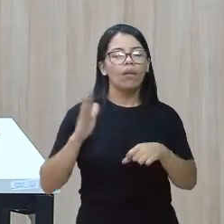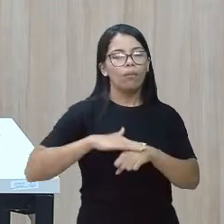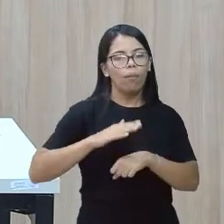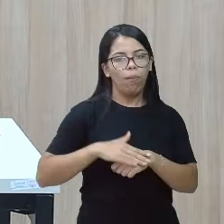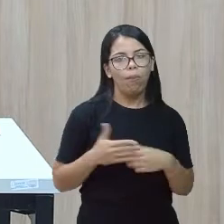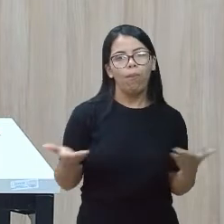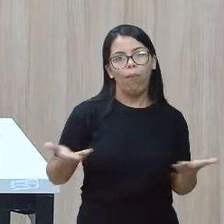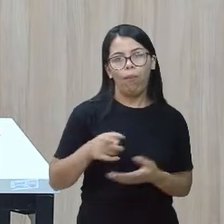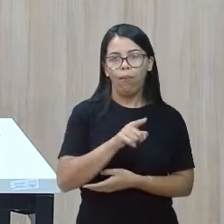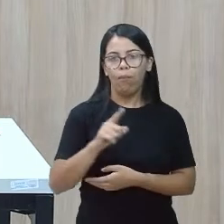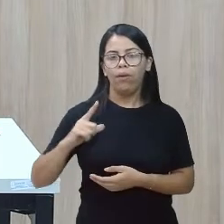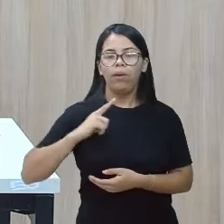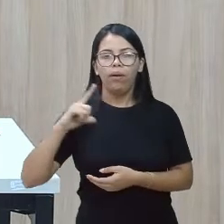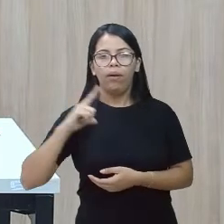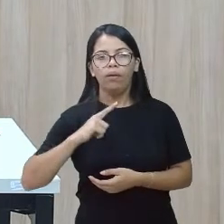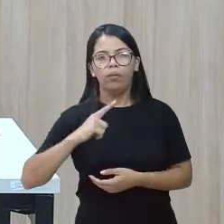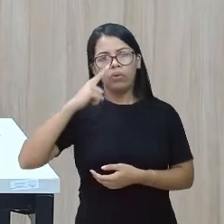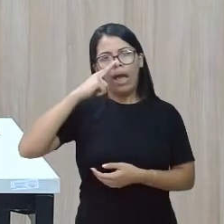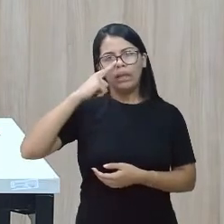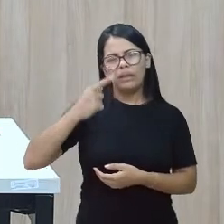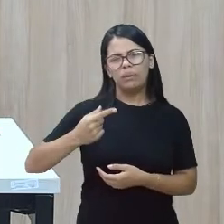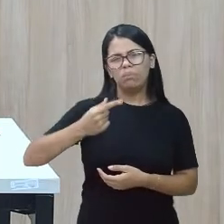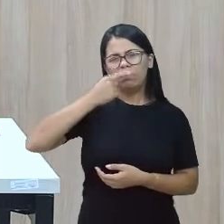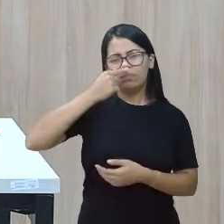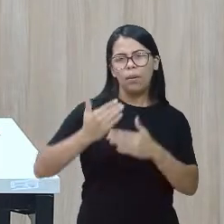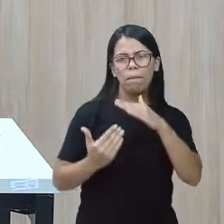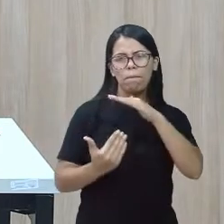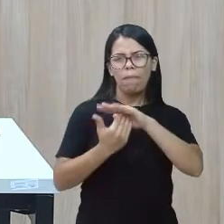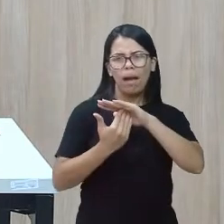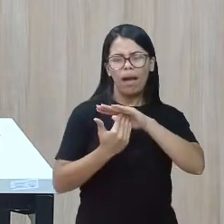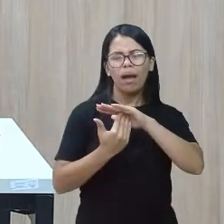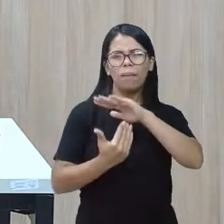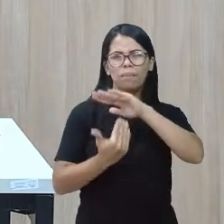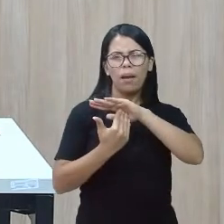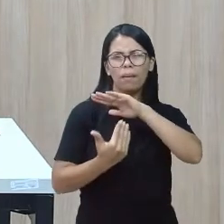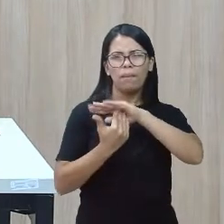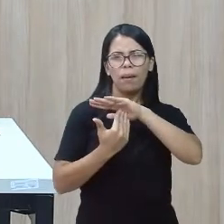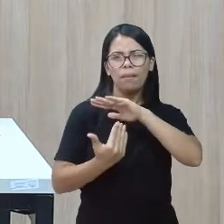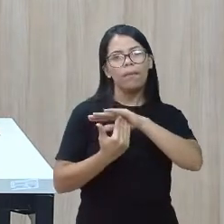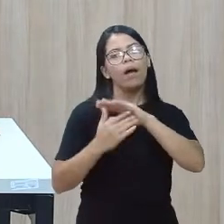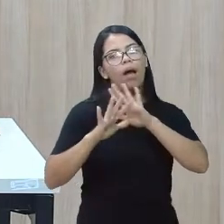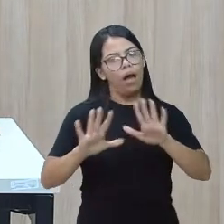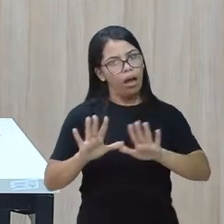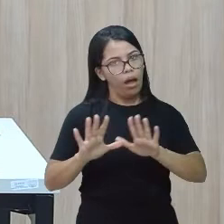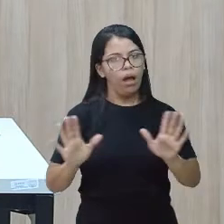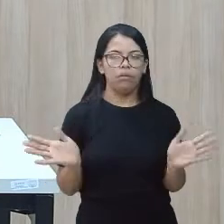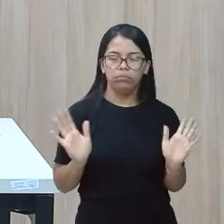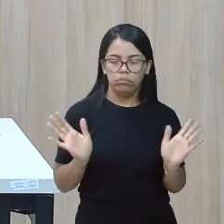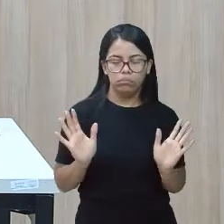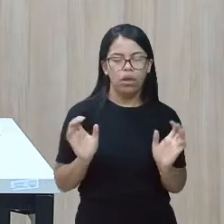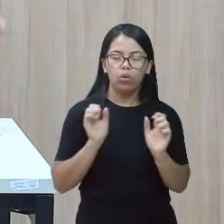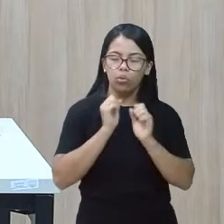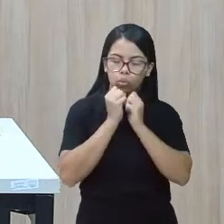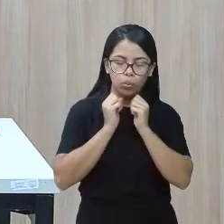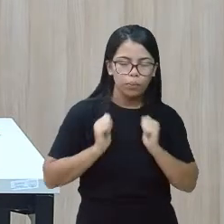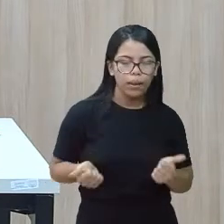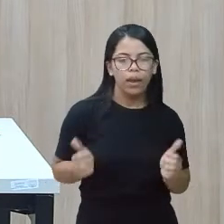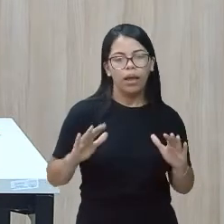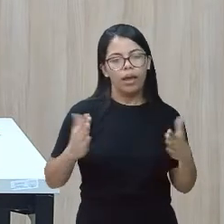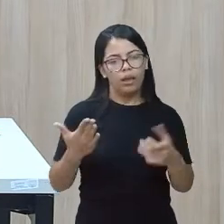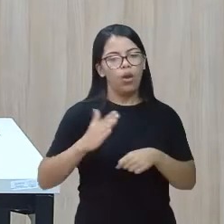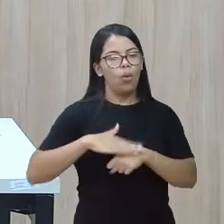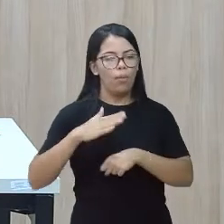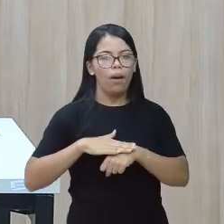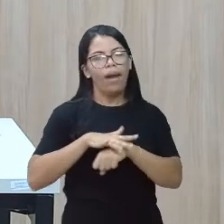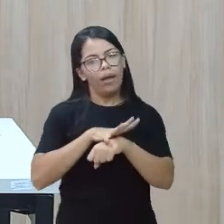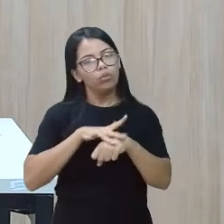nariz obstruído, então não tem outro caso, mas isso aí é um caso, uma exceção, é um caso especial diante de uma